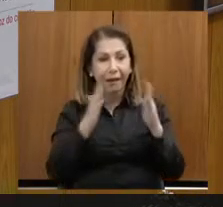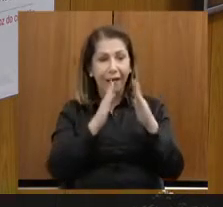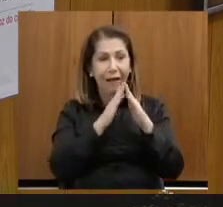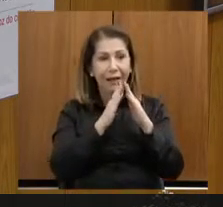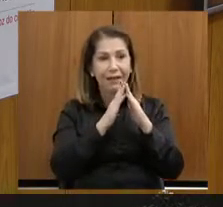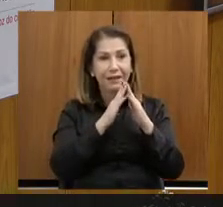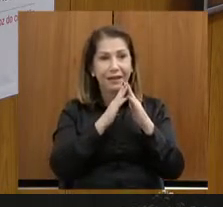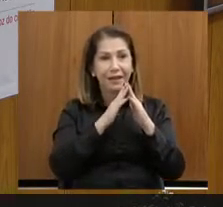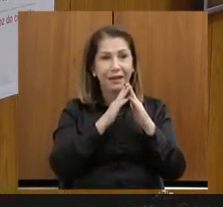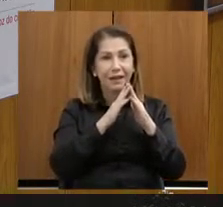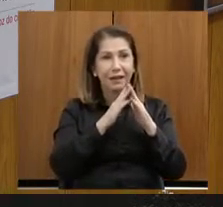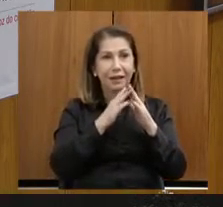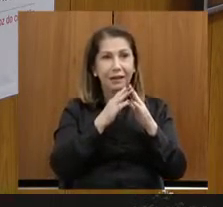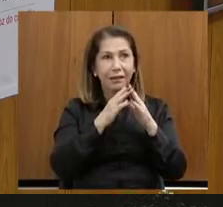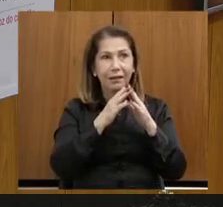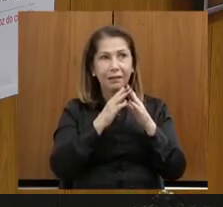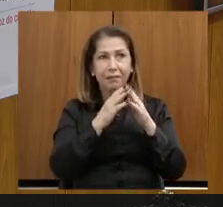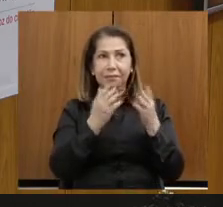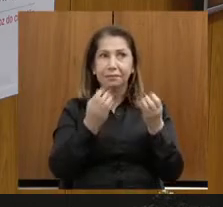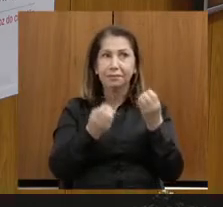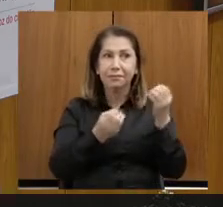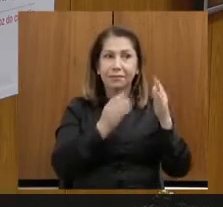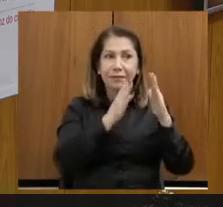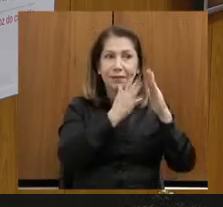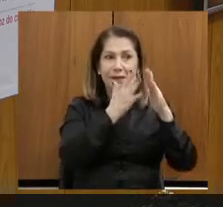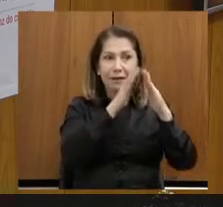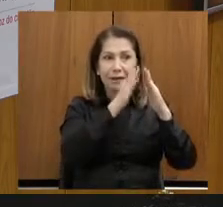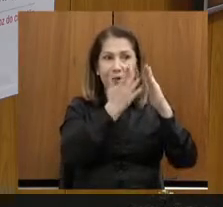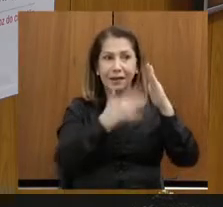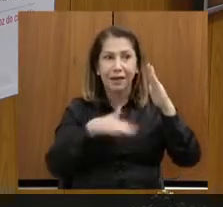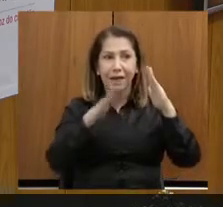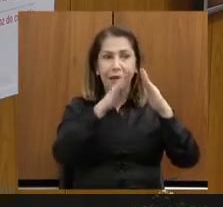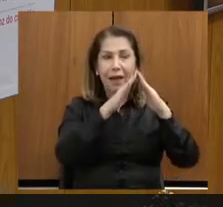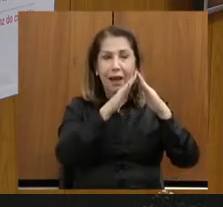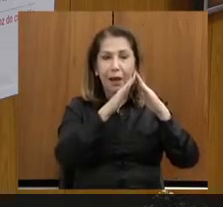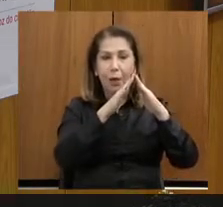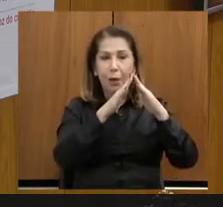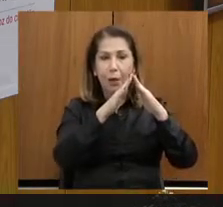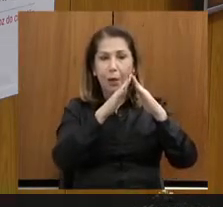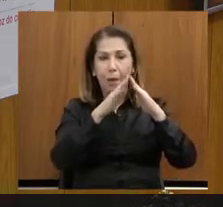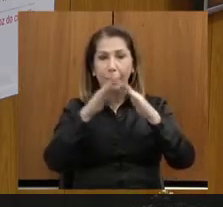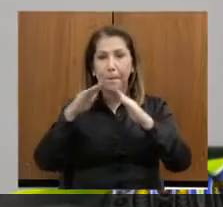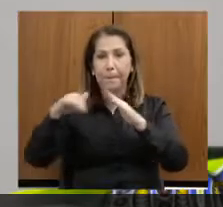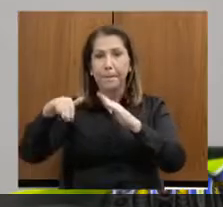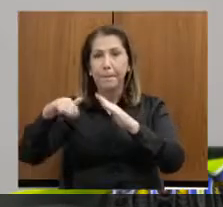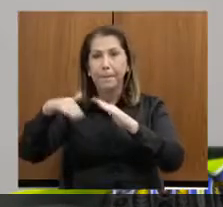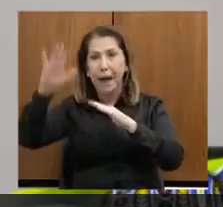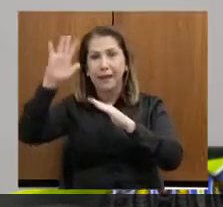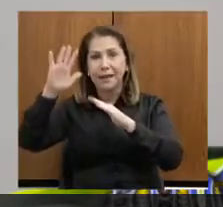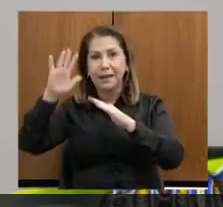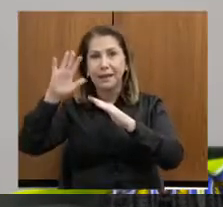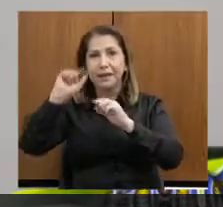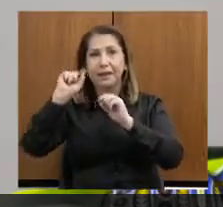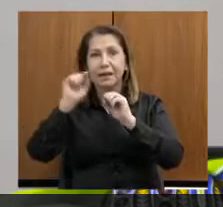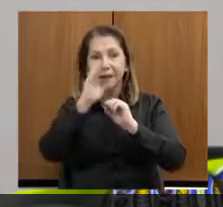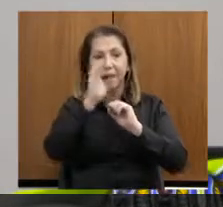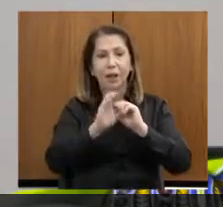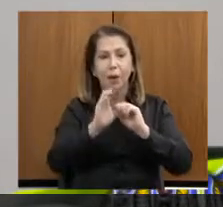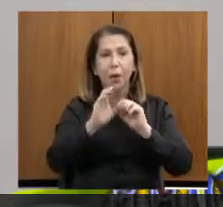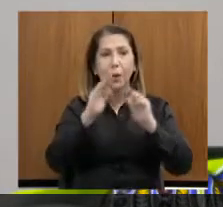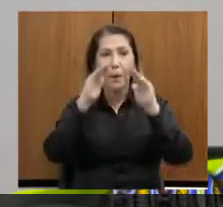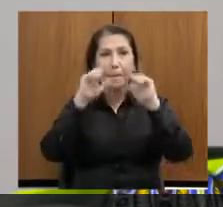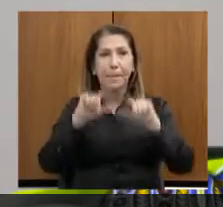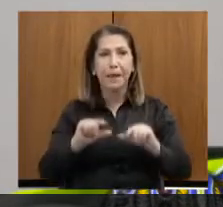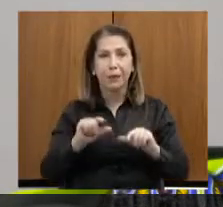africana do que ele que a igreja católica e o medo descobri que nós sua maioria e